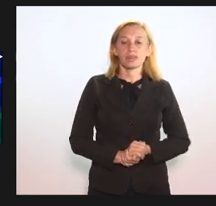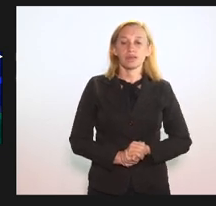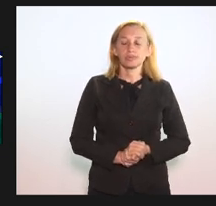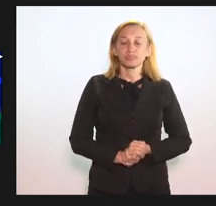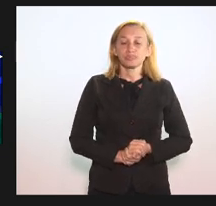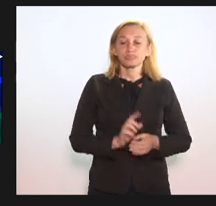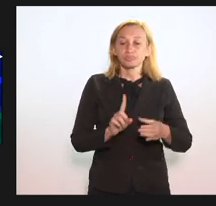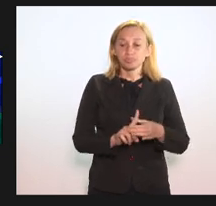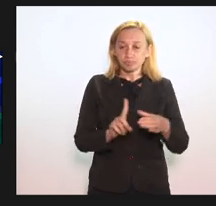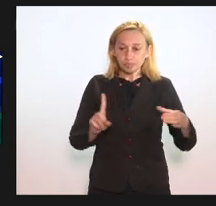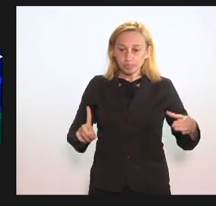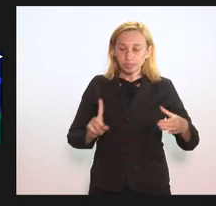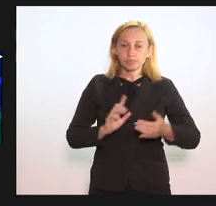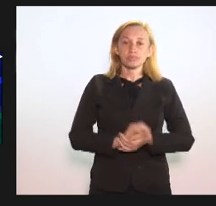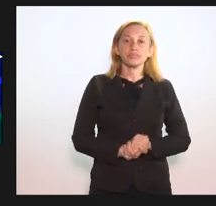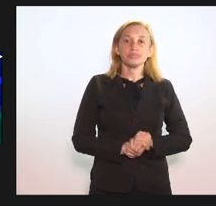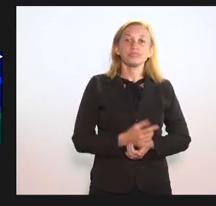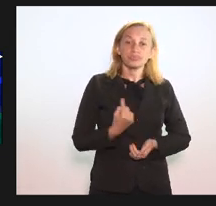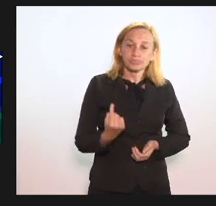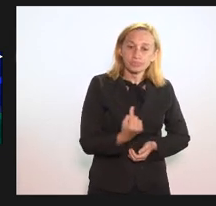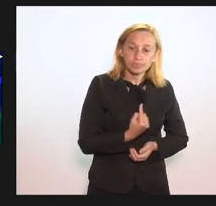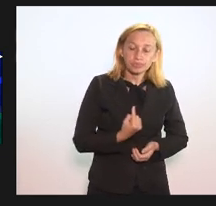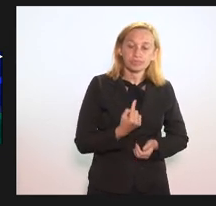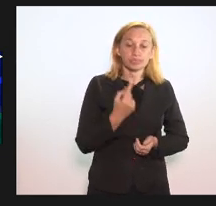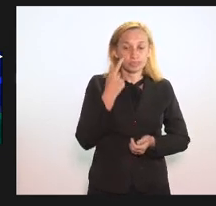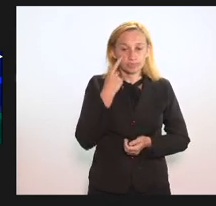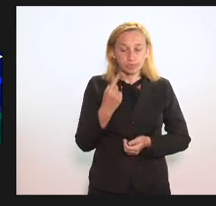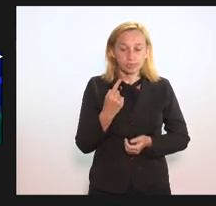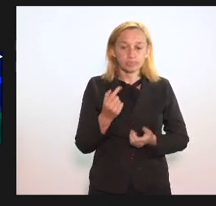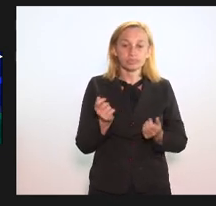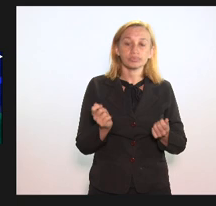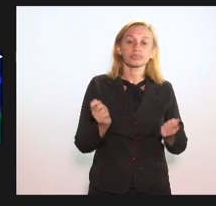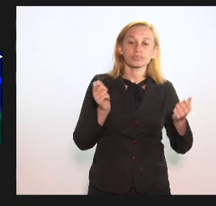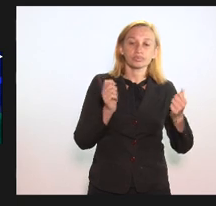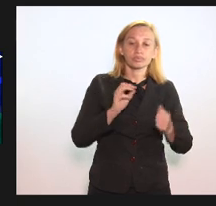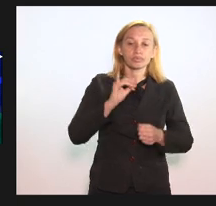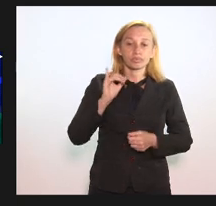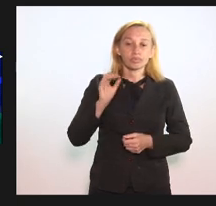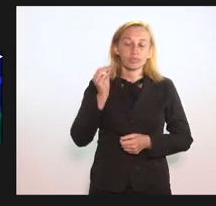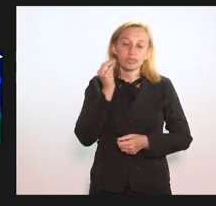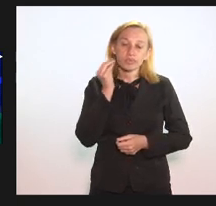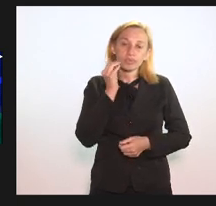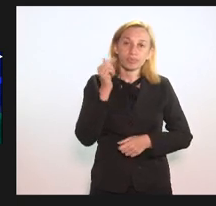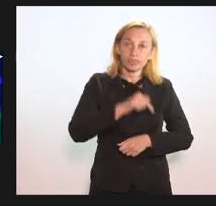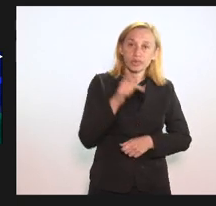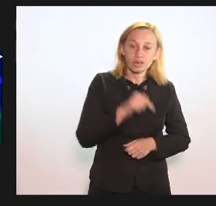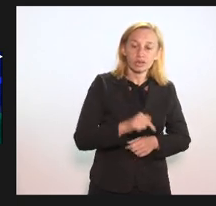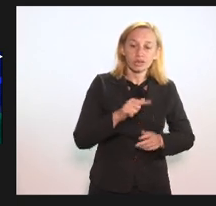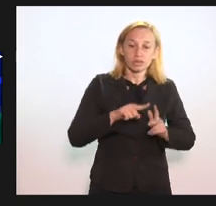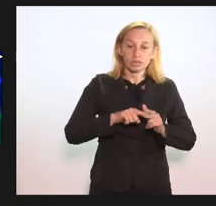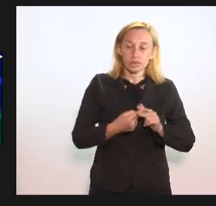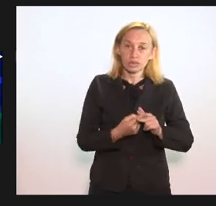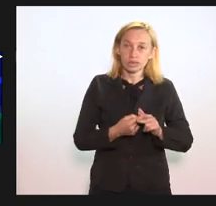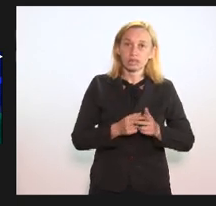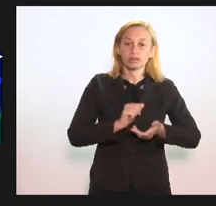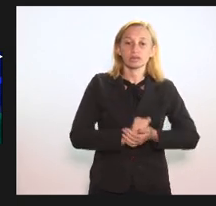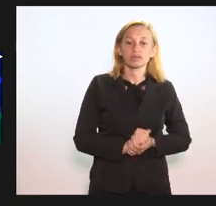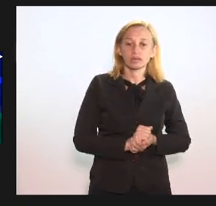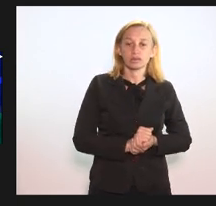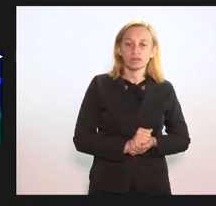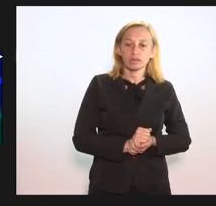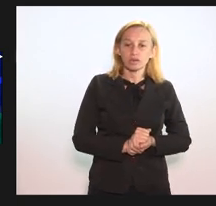isso é um local que a gente está tendo a oportunidade aqui de aperfeiçoar esse look